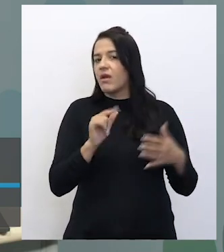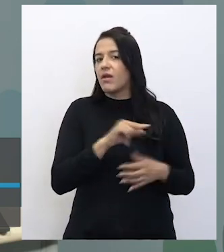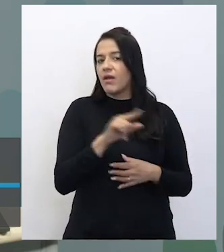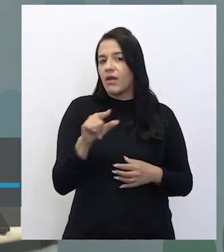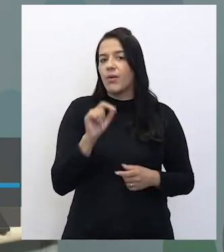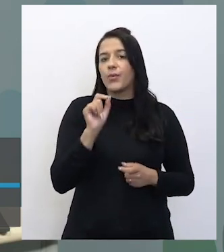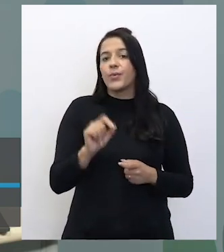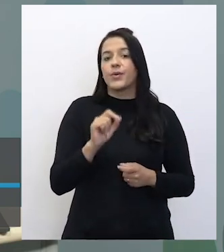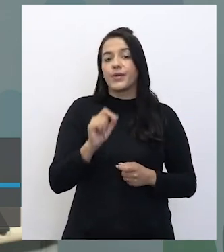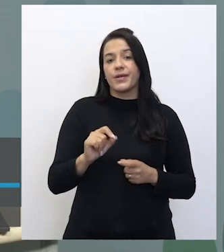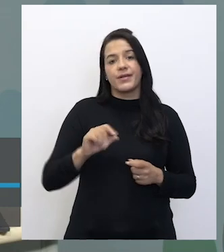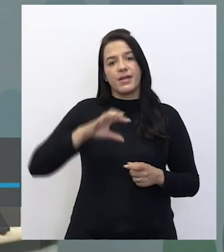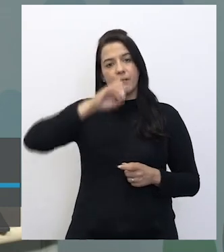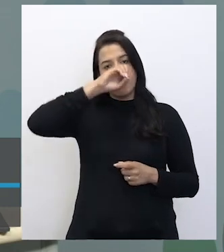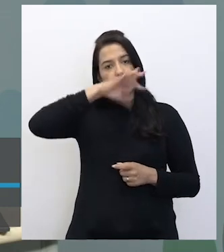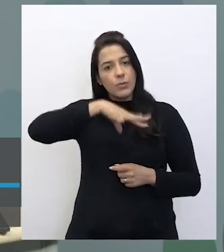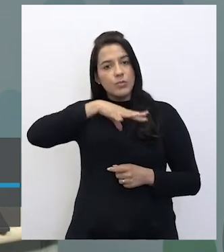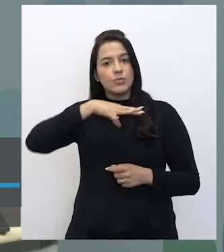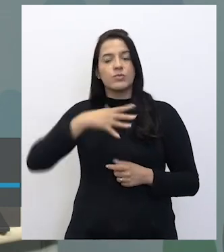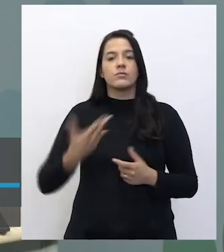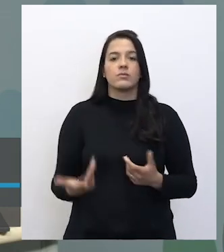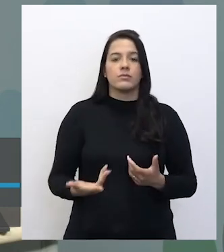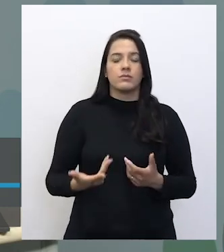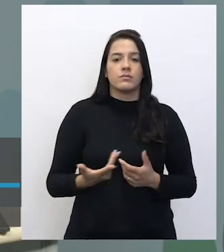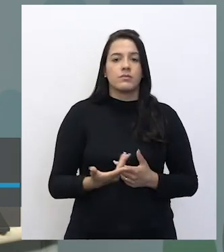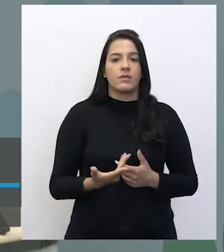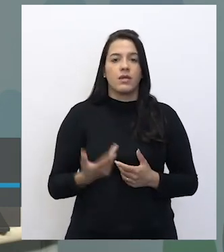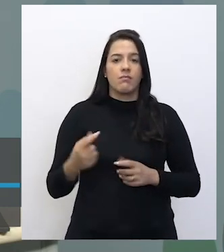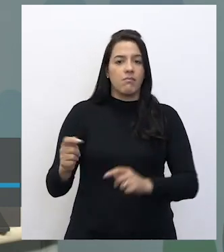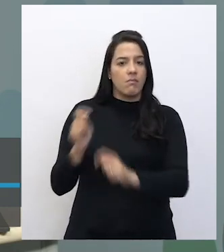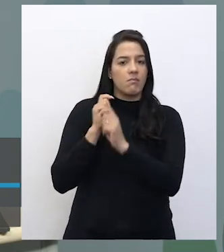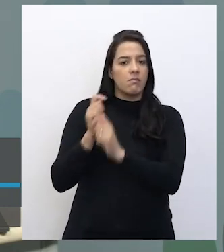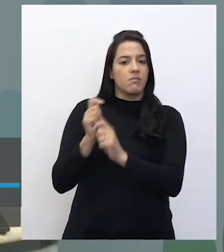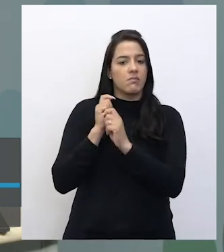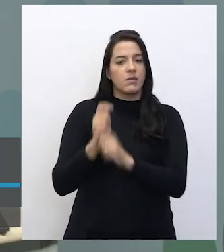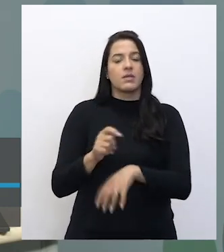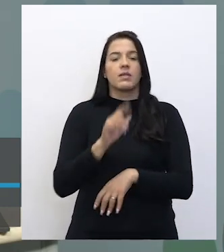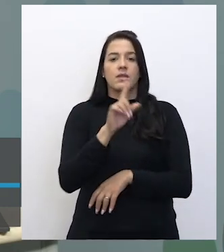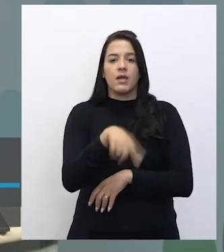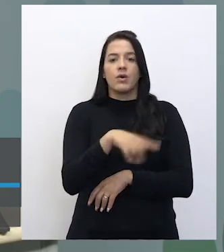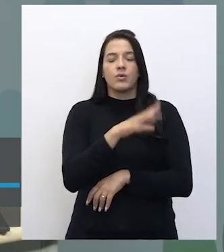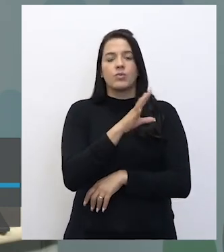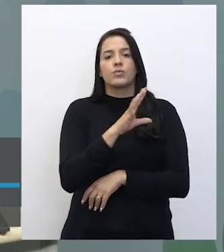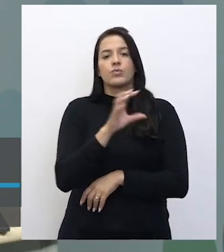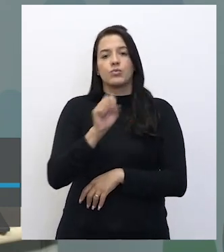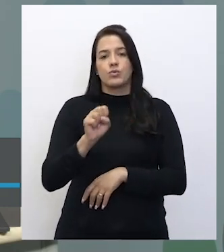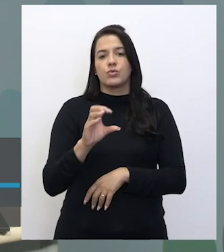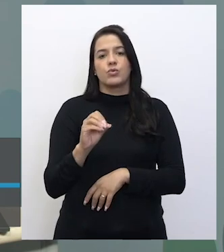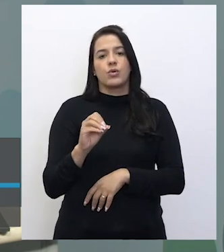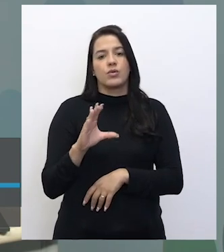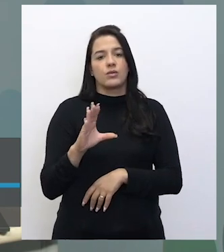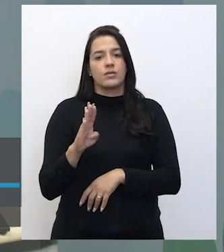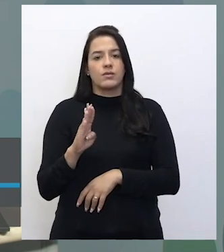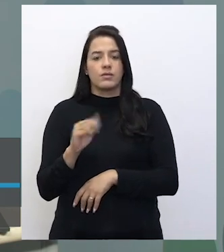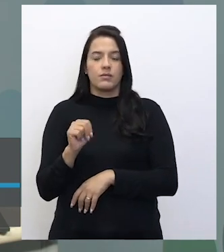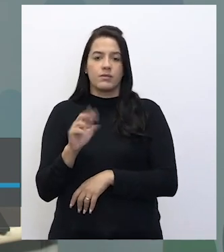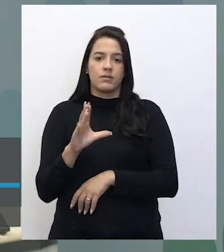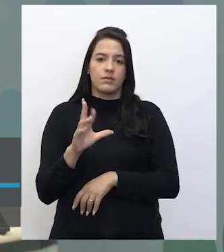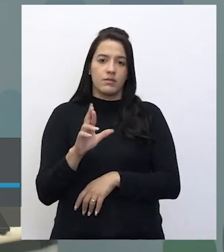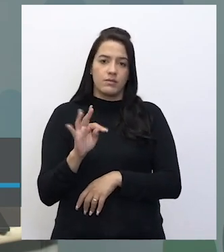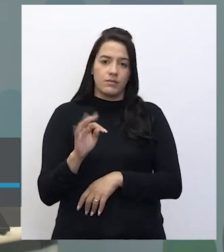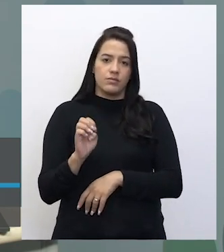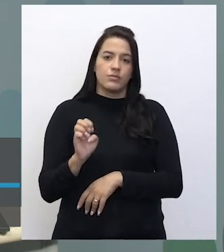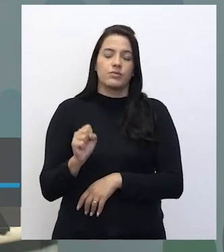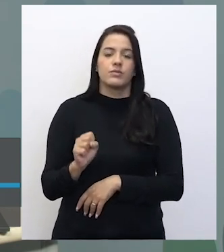é brutalmente, frontalmente atacada pelo Sócrates, né? Quando assume como postura, como atitude